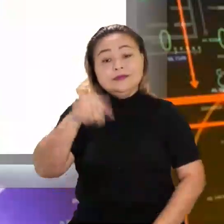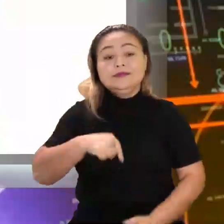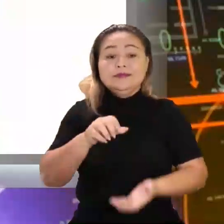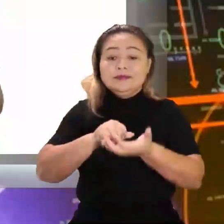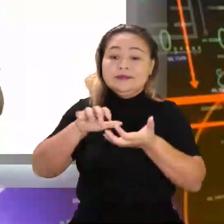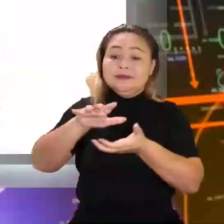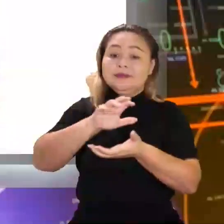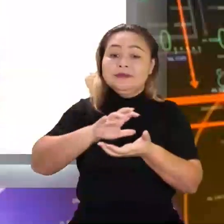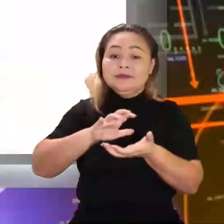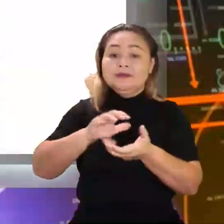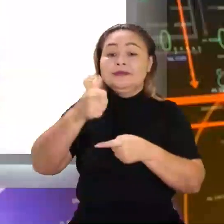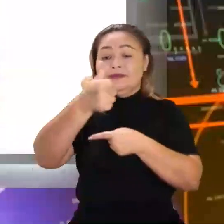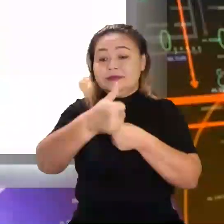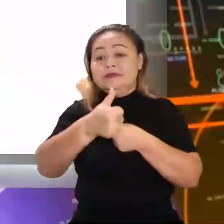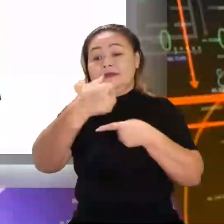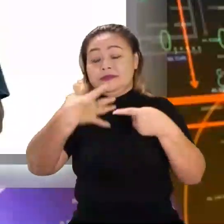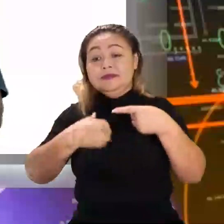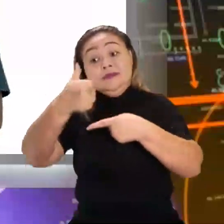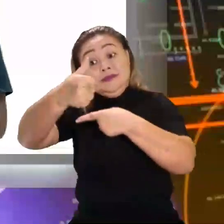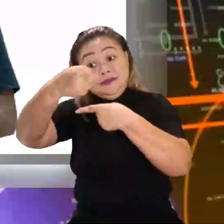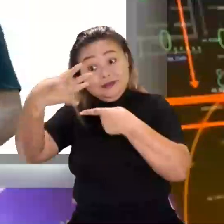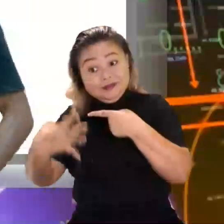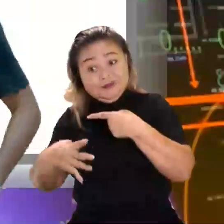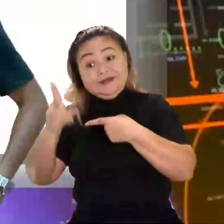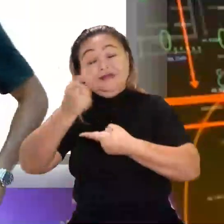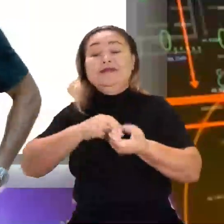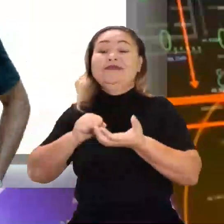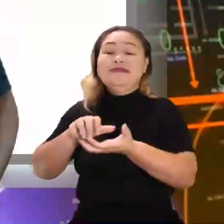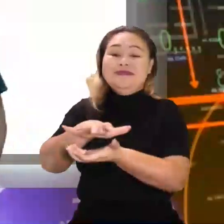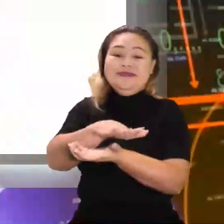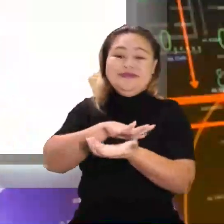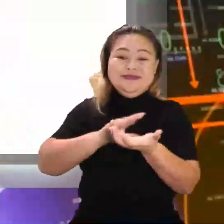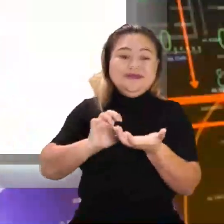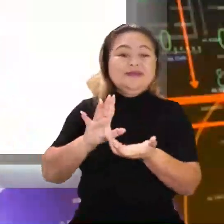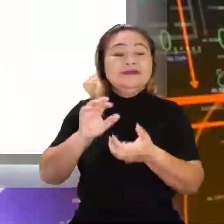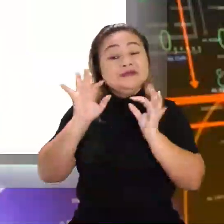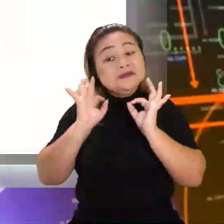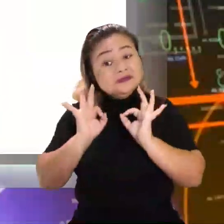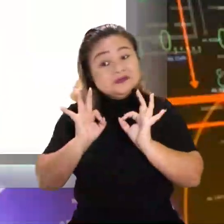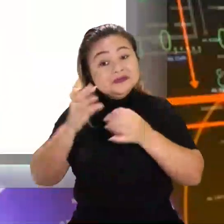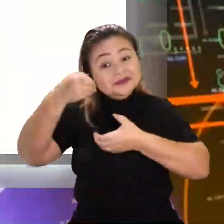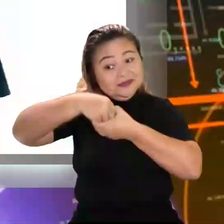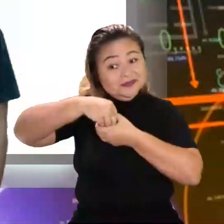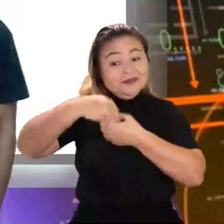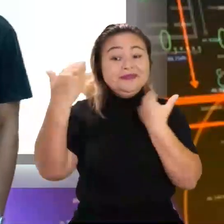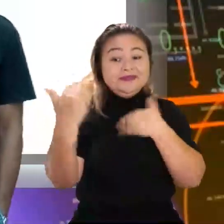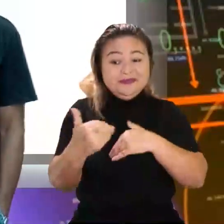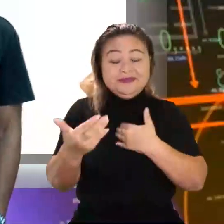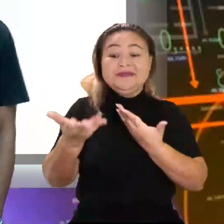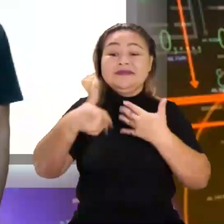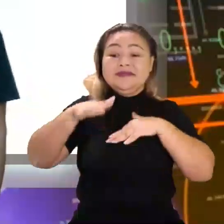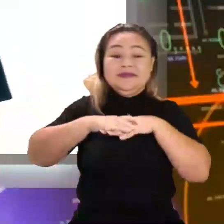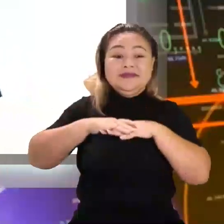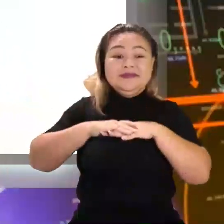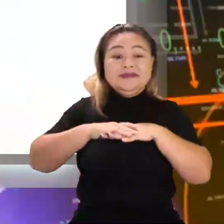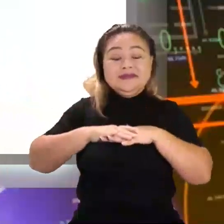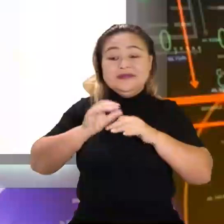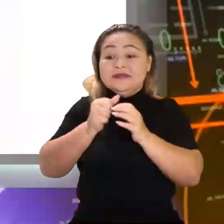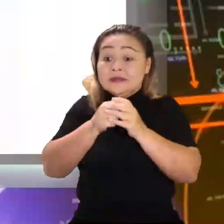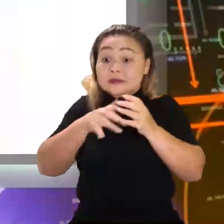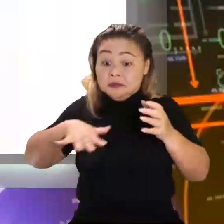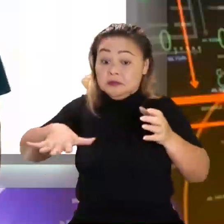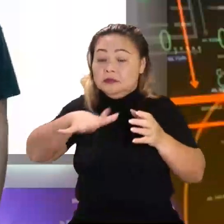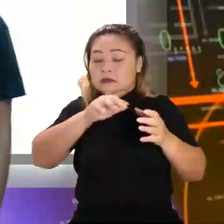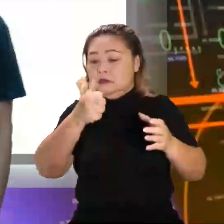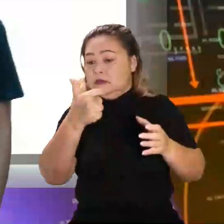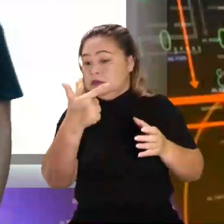que um quarto de um quarto é geometria. Isso mesmo. Dentro da prova de matemática, né? A maior parte,